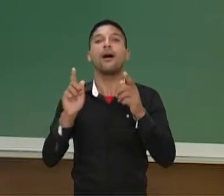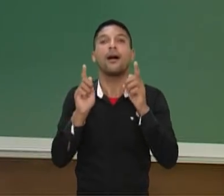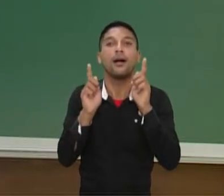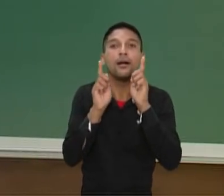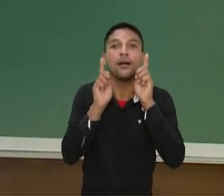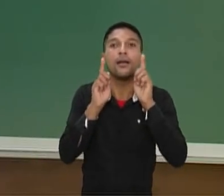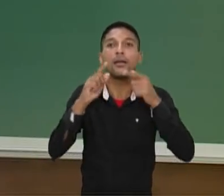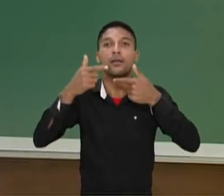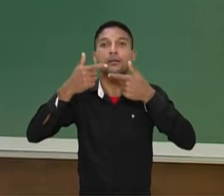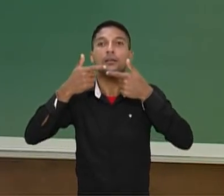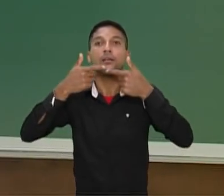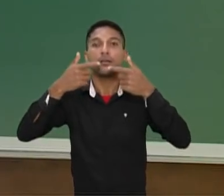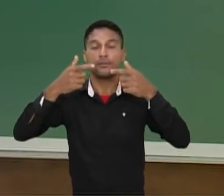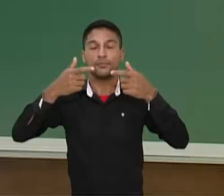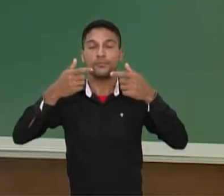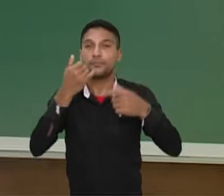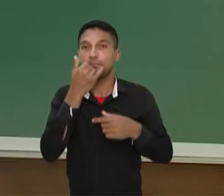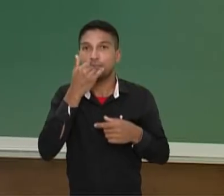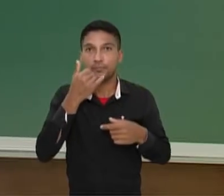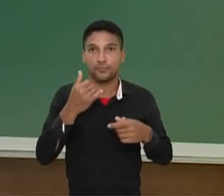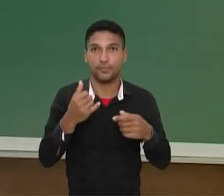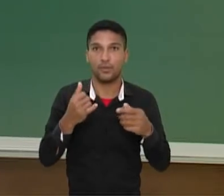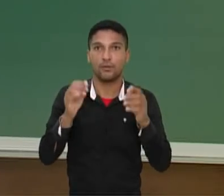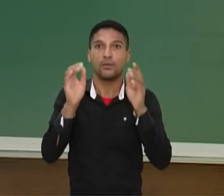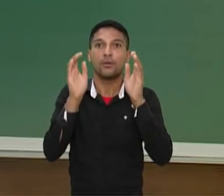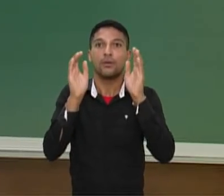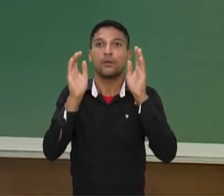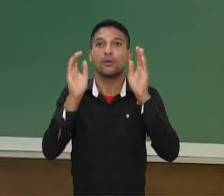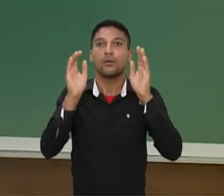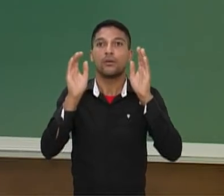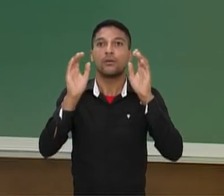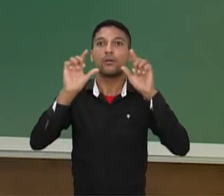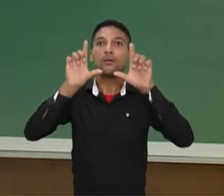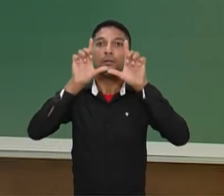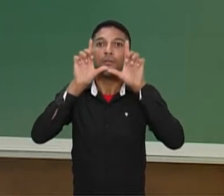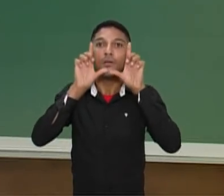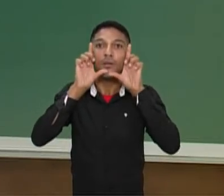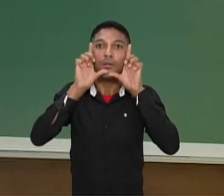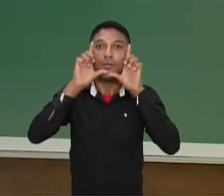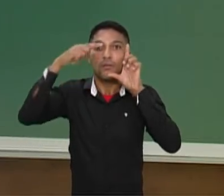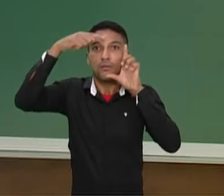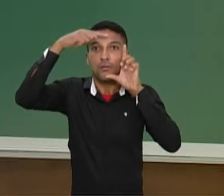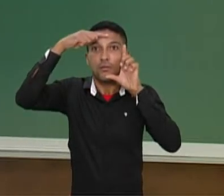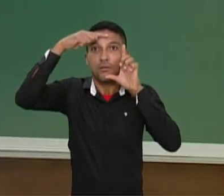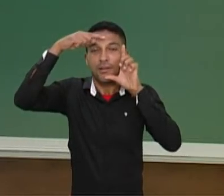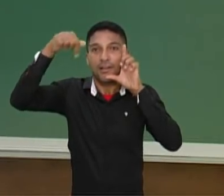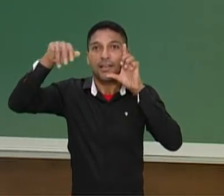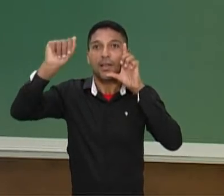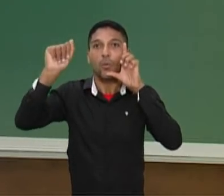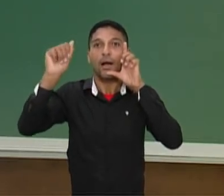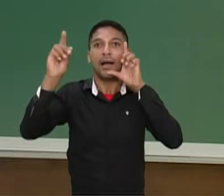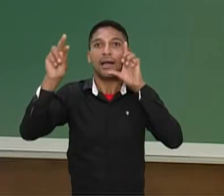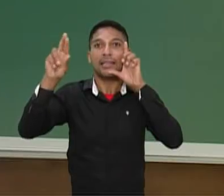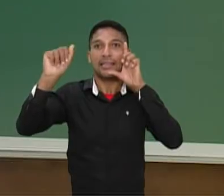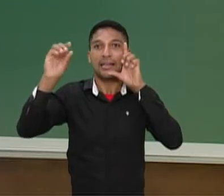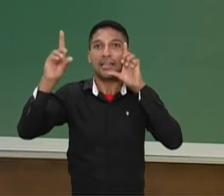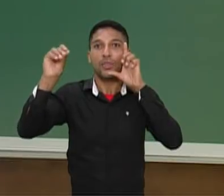os lados com a mesma medida. Então, vai ficar 12 vezes 12, que é 144. E realmente ele é